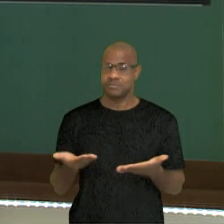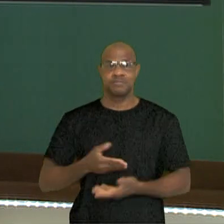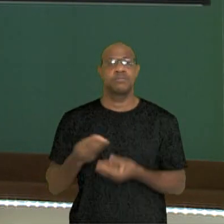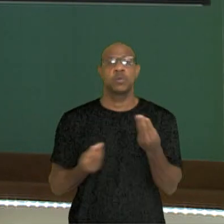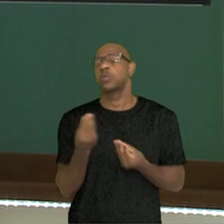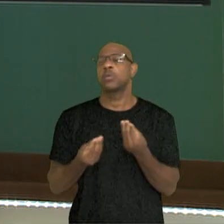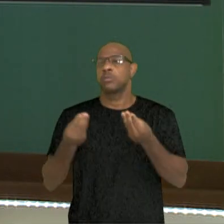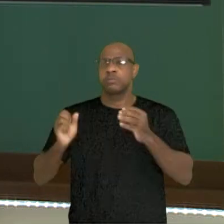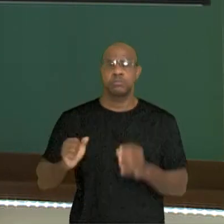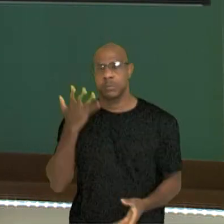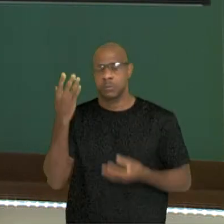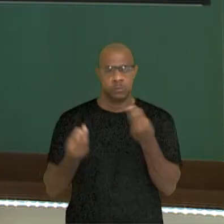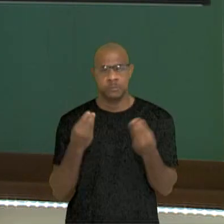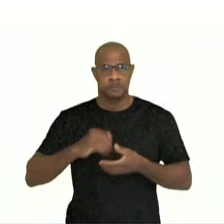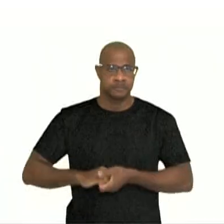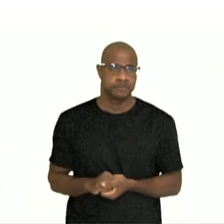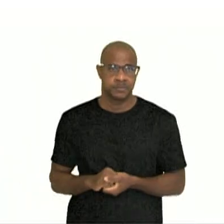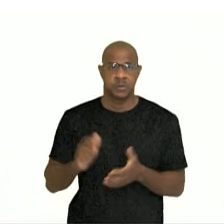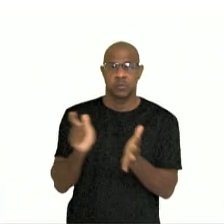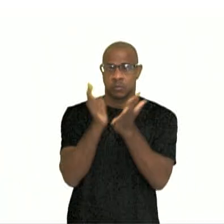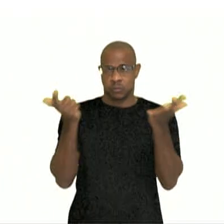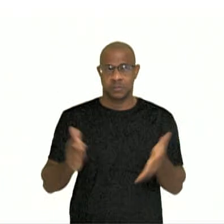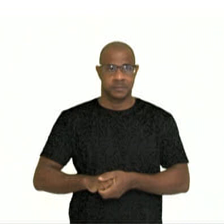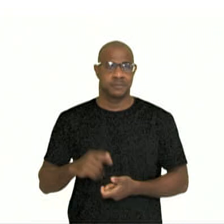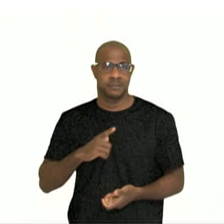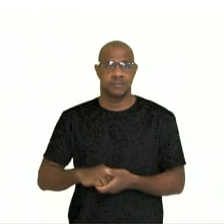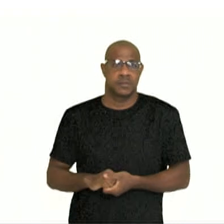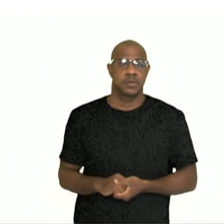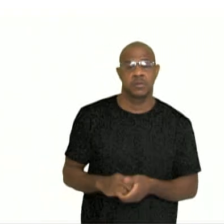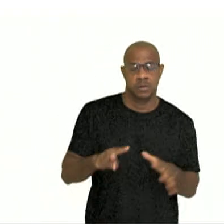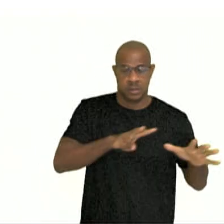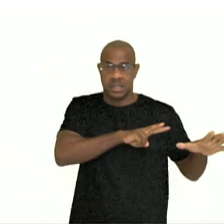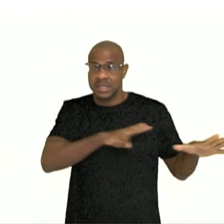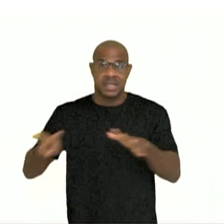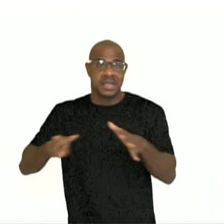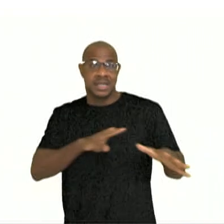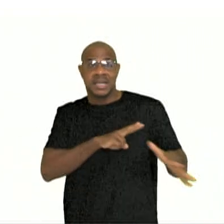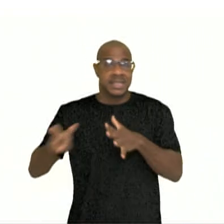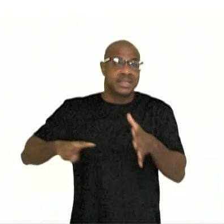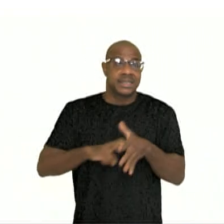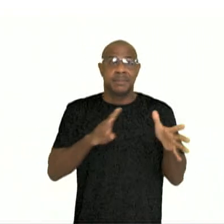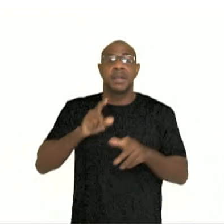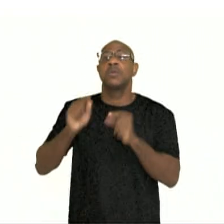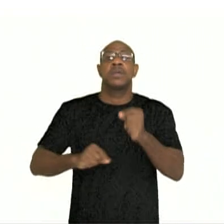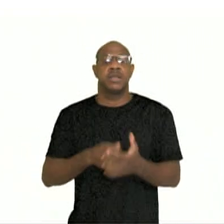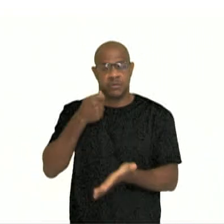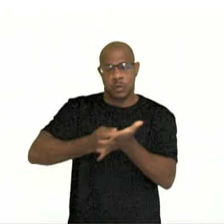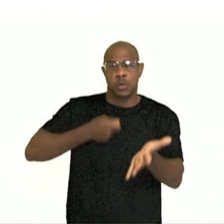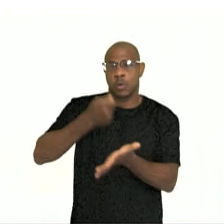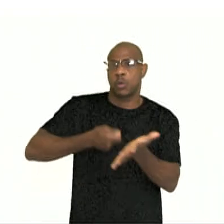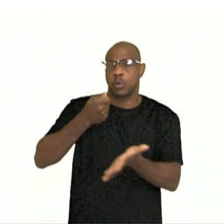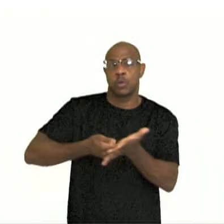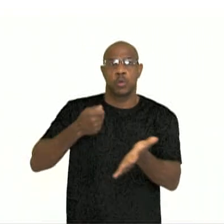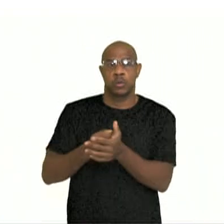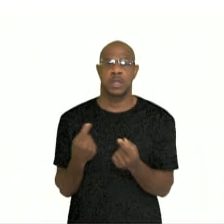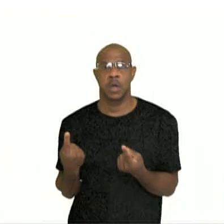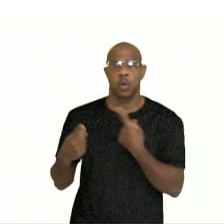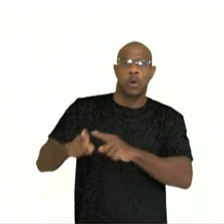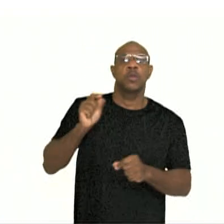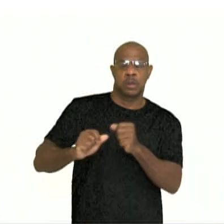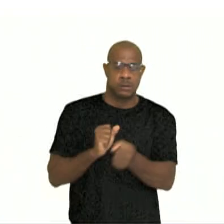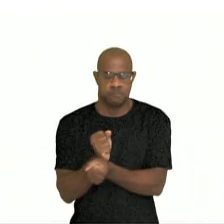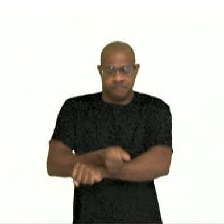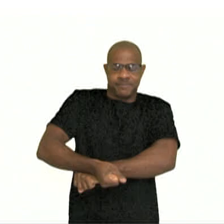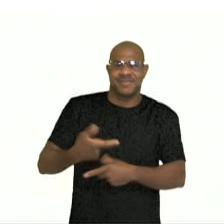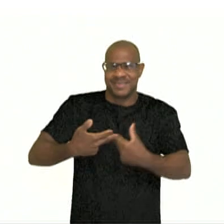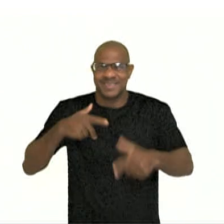ler essa reportagem de um jornal, ó. Semana de combate ao trabalho escravo é marcada por campanhas e manifestações. Pessoal, infelizmente a